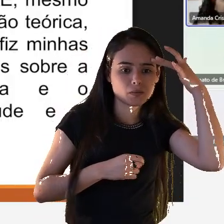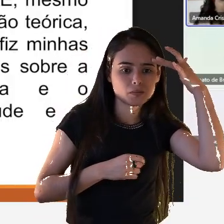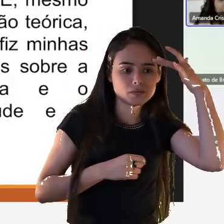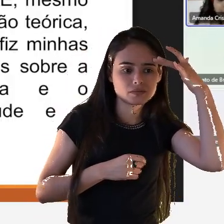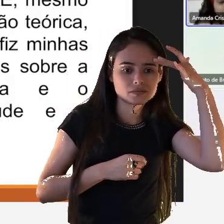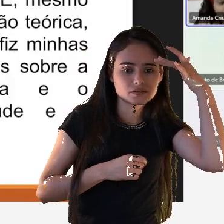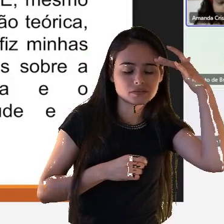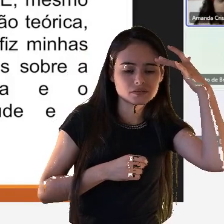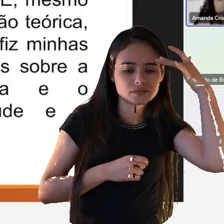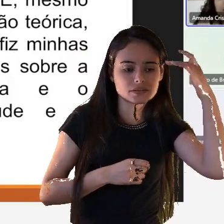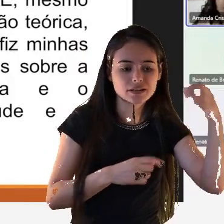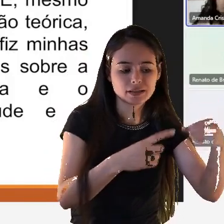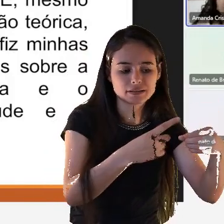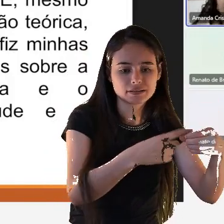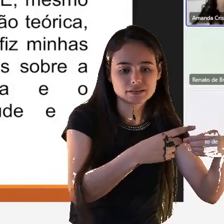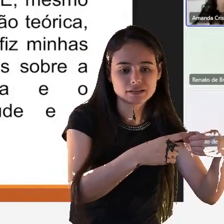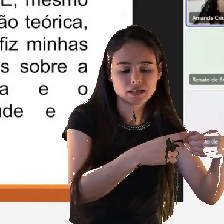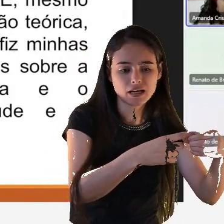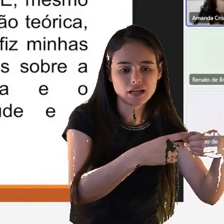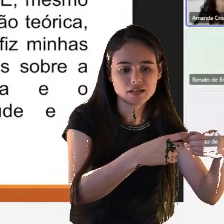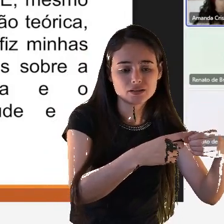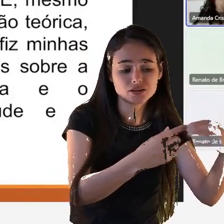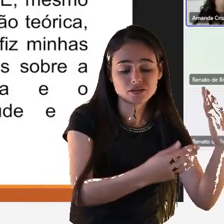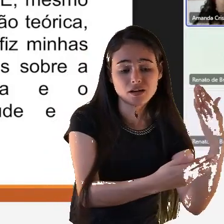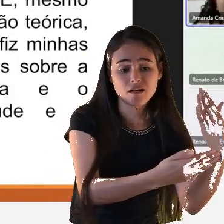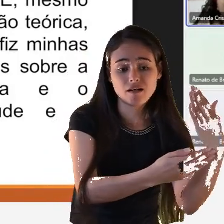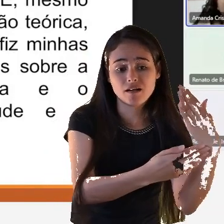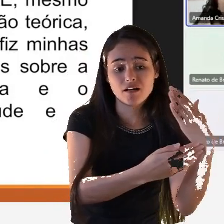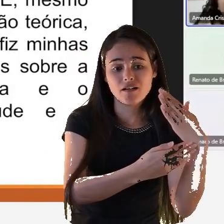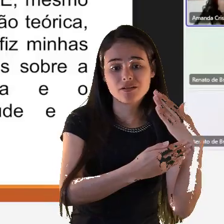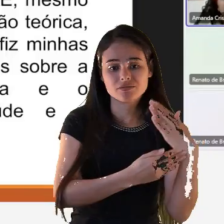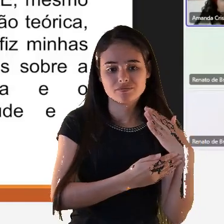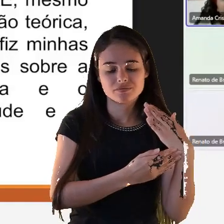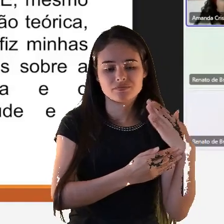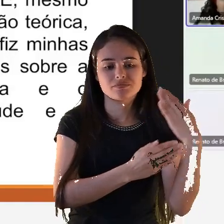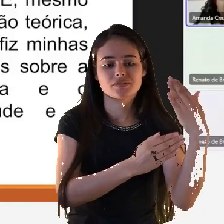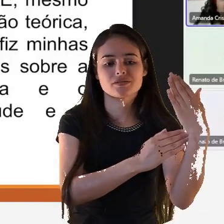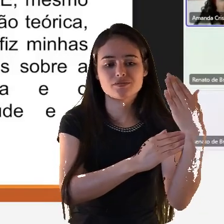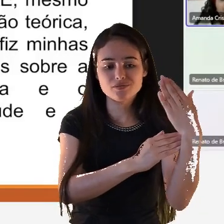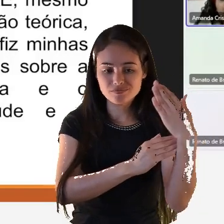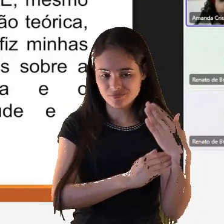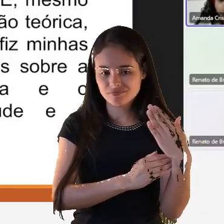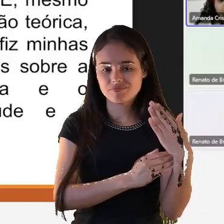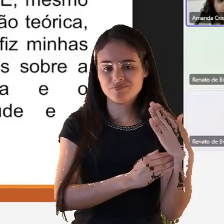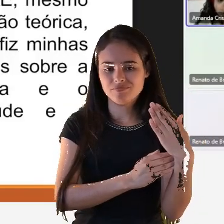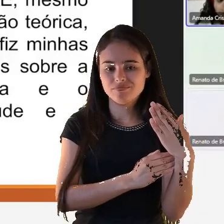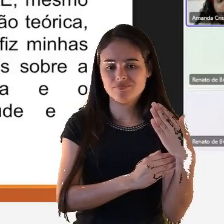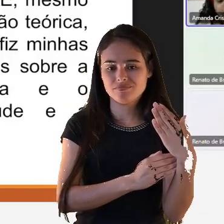mas minha mãe ali firme na greve e tal, então eu lembro que